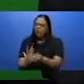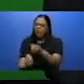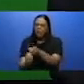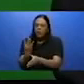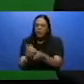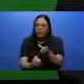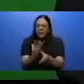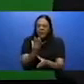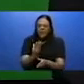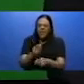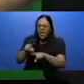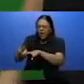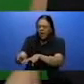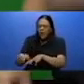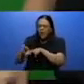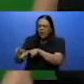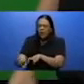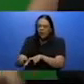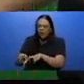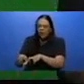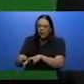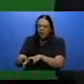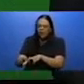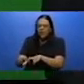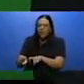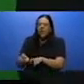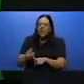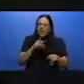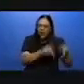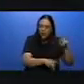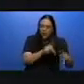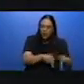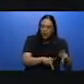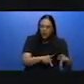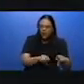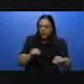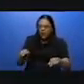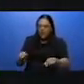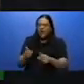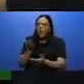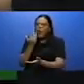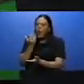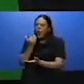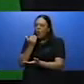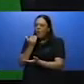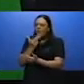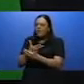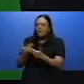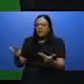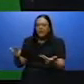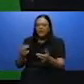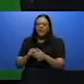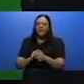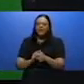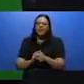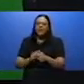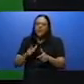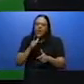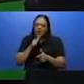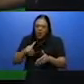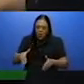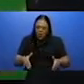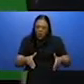Então, para cultivar as agriculturas que alimentavam os povos. Tá vendo? Os rios enchiam e transbordavam, invadindo